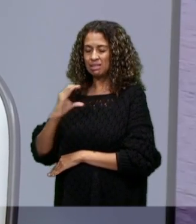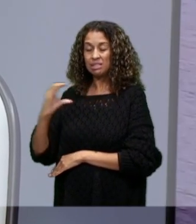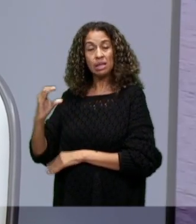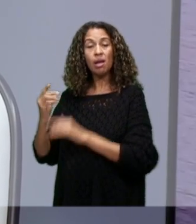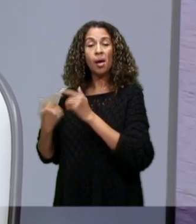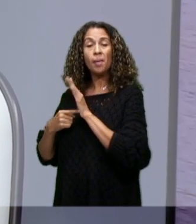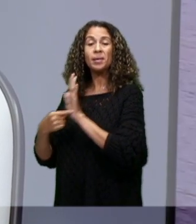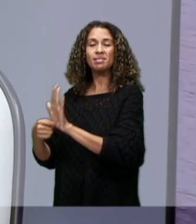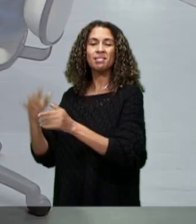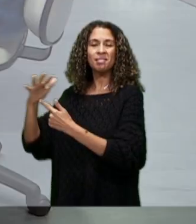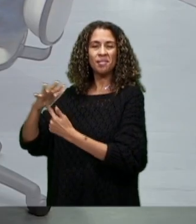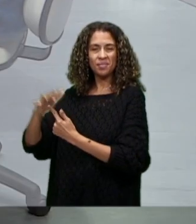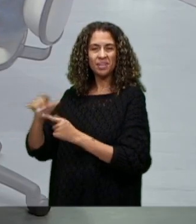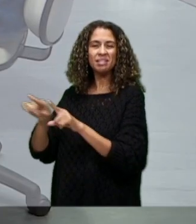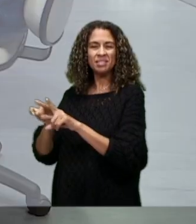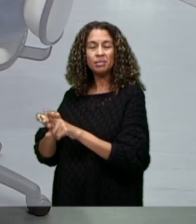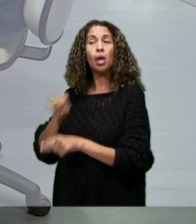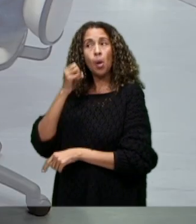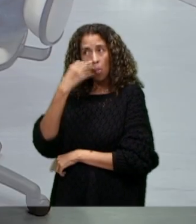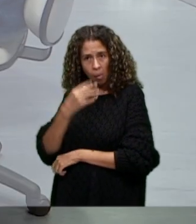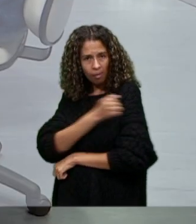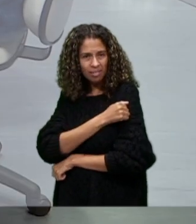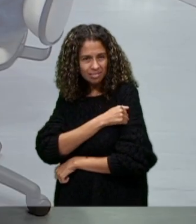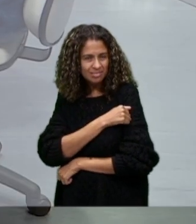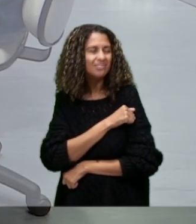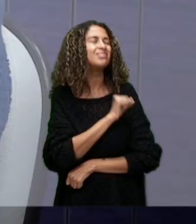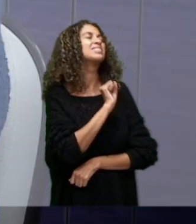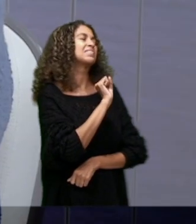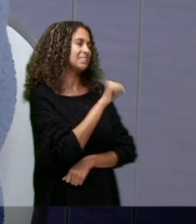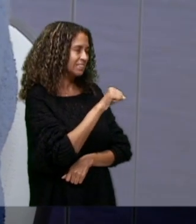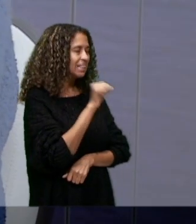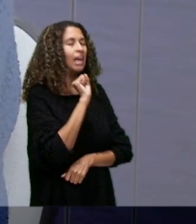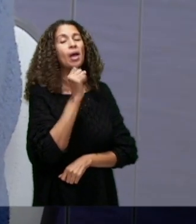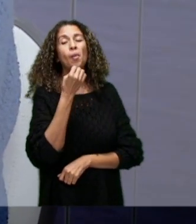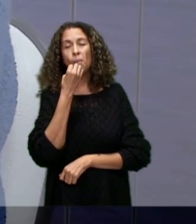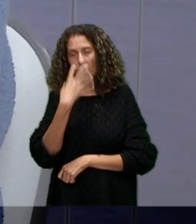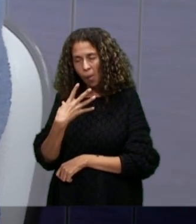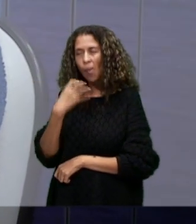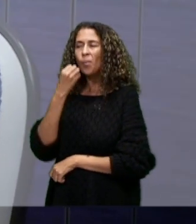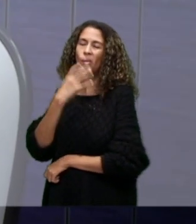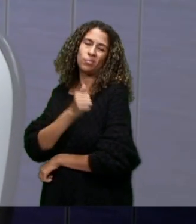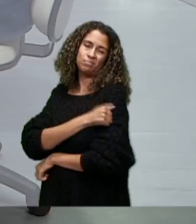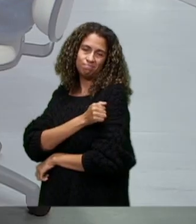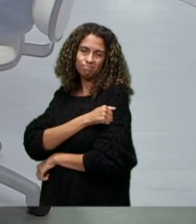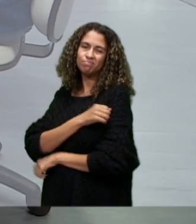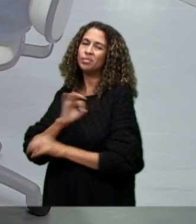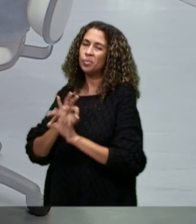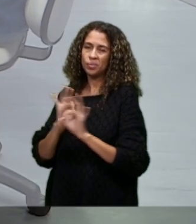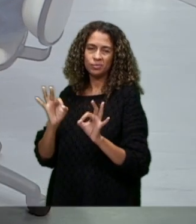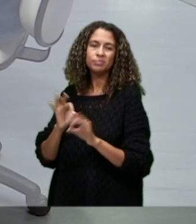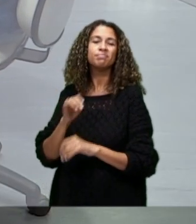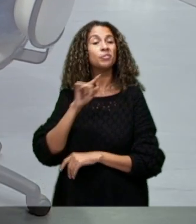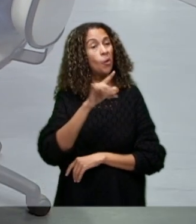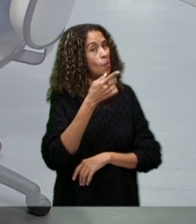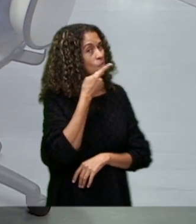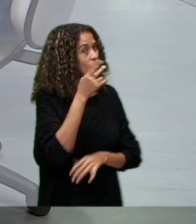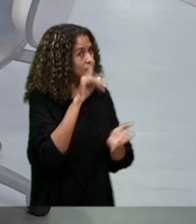eu quero saber, ele é bom aluno? Bom aluno, ele é muito bom aluno. Não elogiei, pode